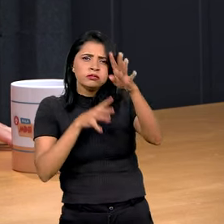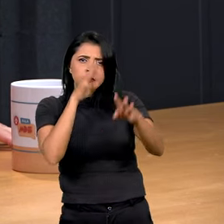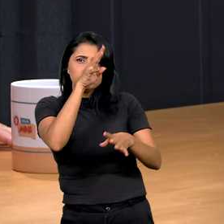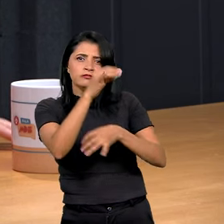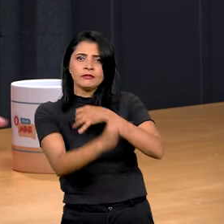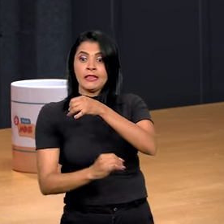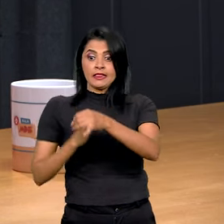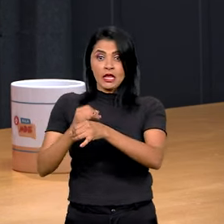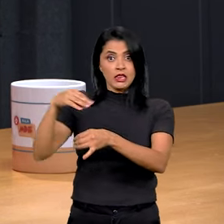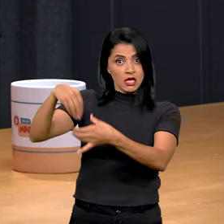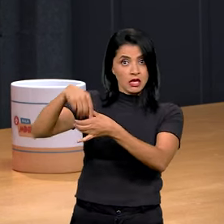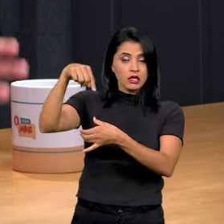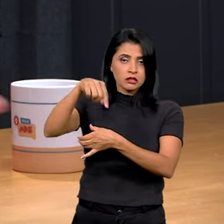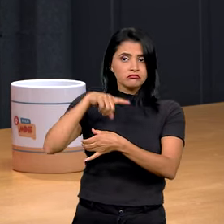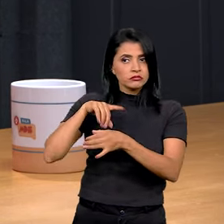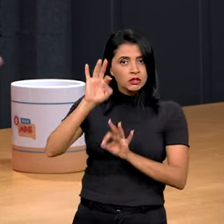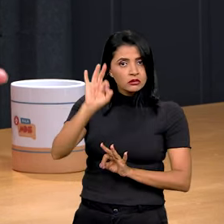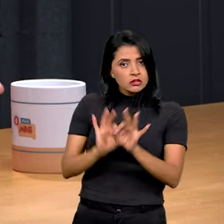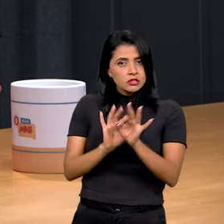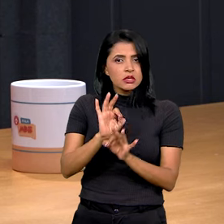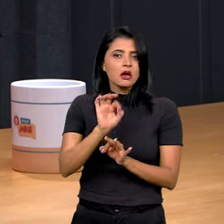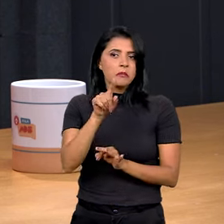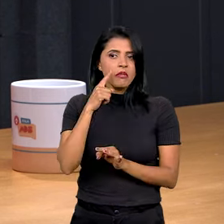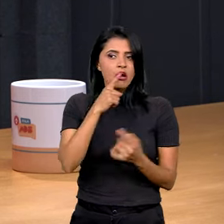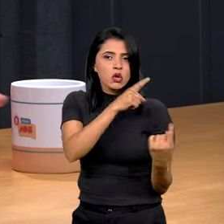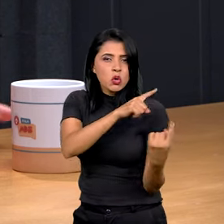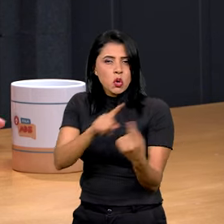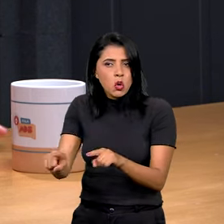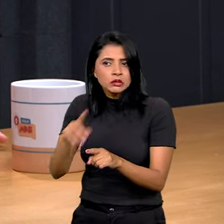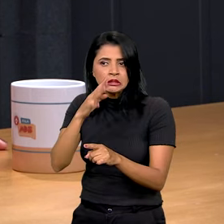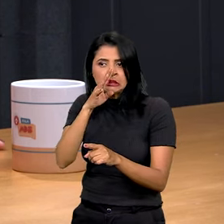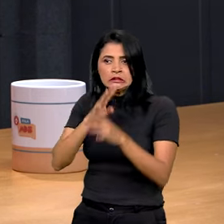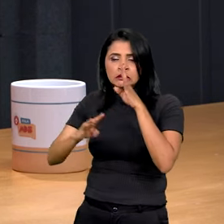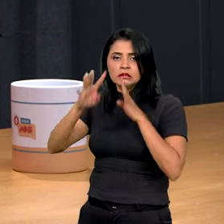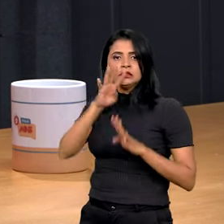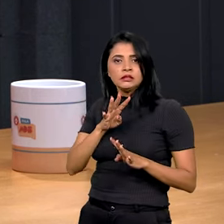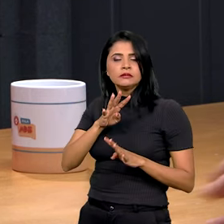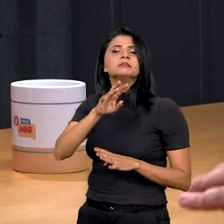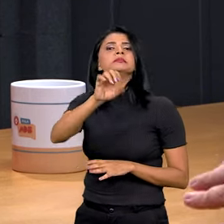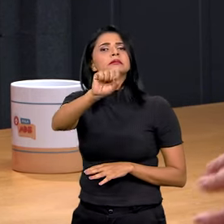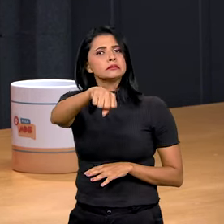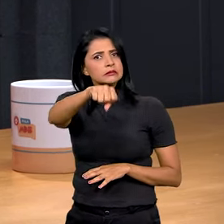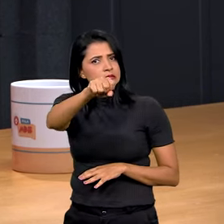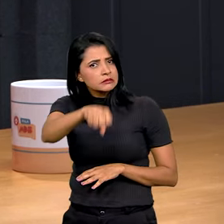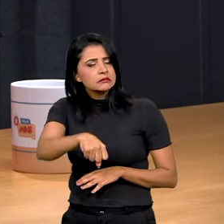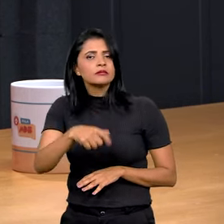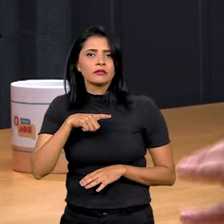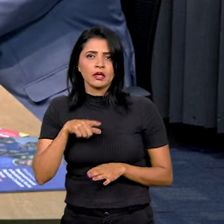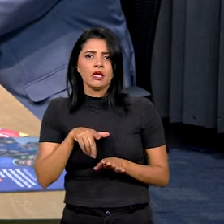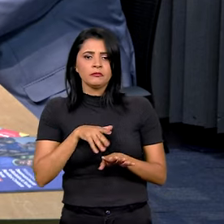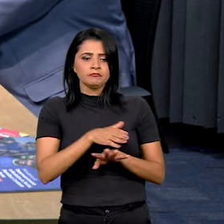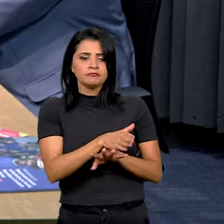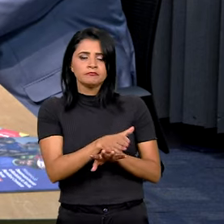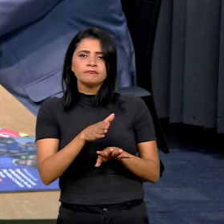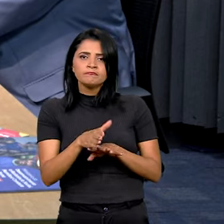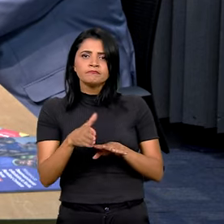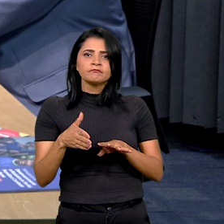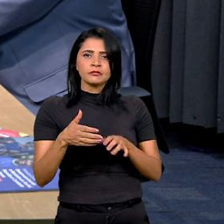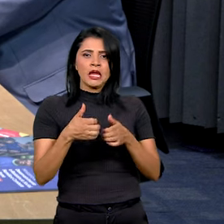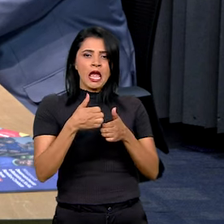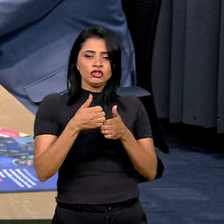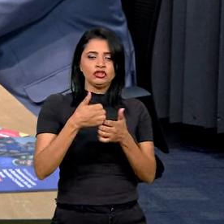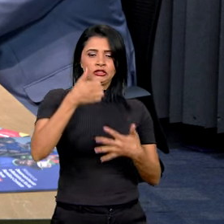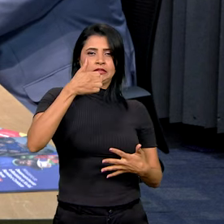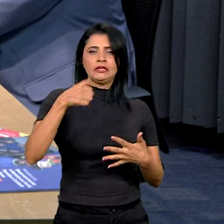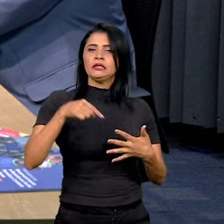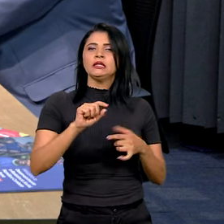cibernéticas a rede tem se estruturado de alguma forma para combater essas ameaças bastante a gente tem como diretriz a a lógica da